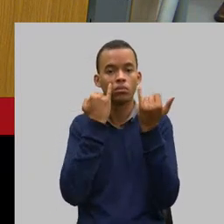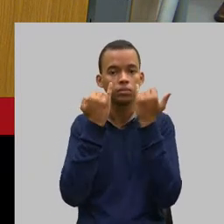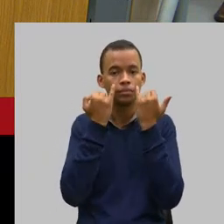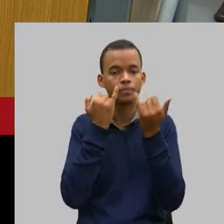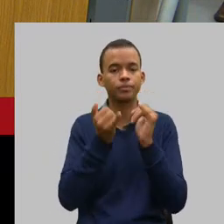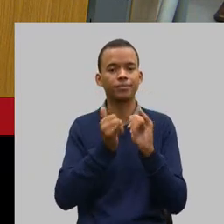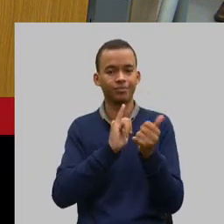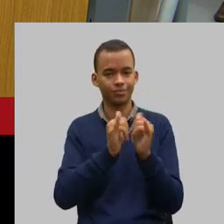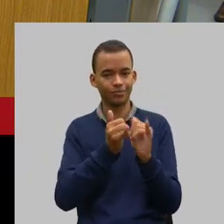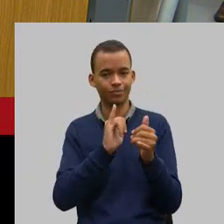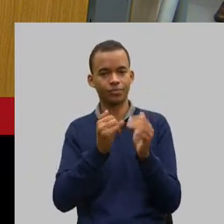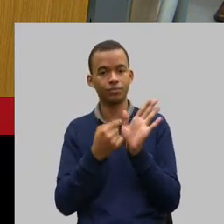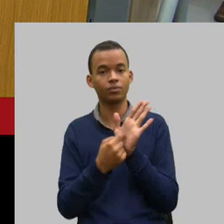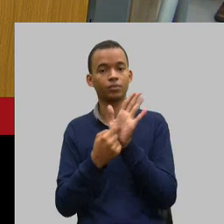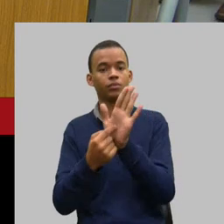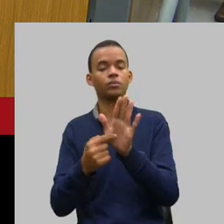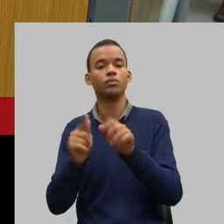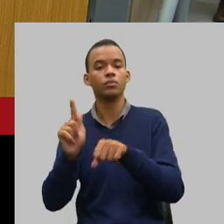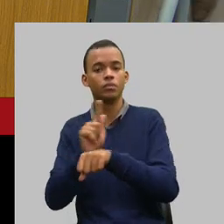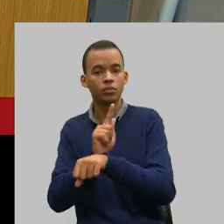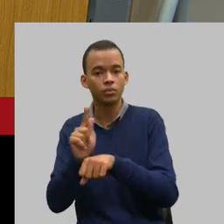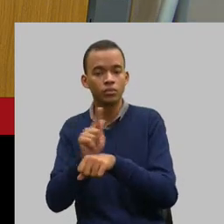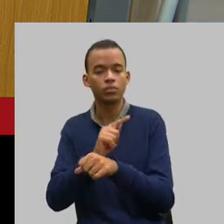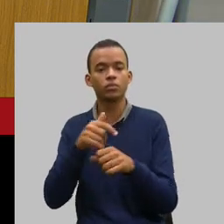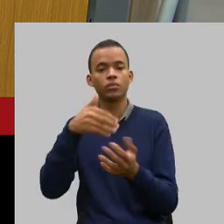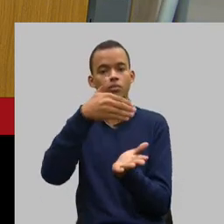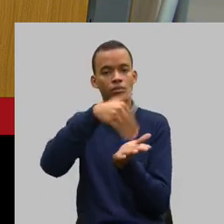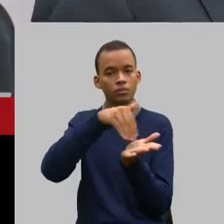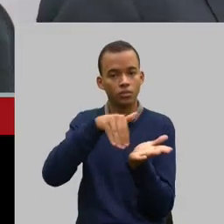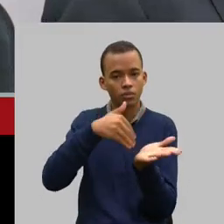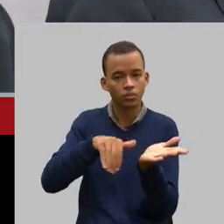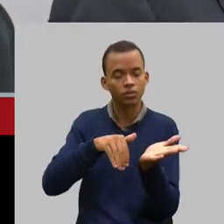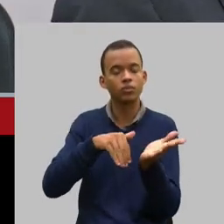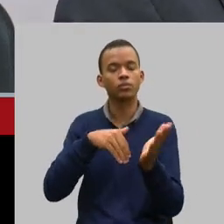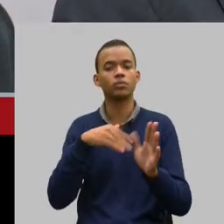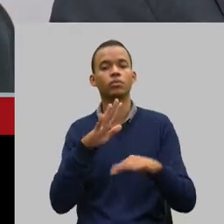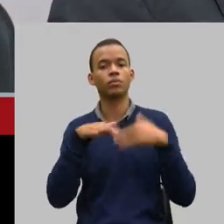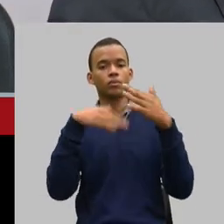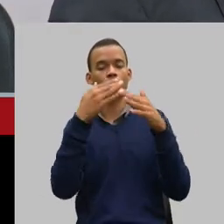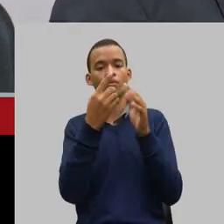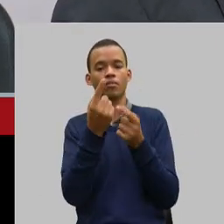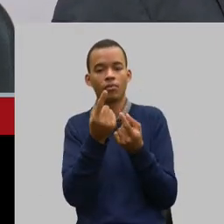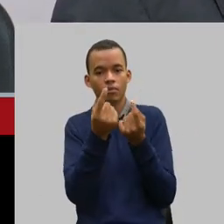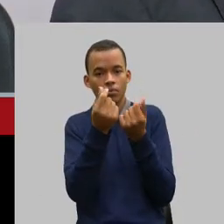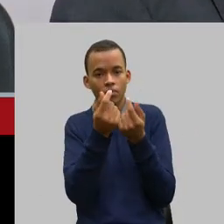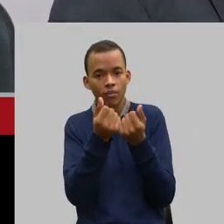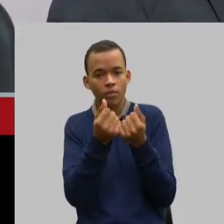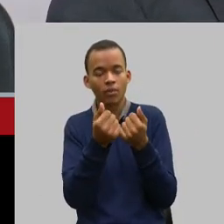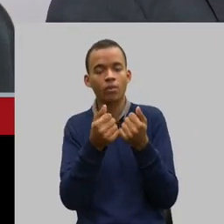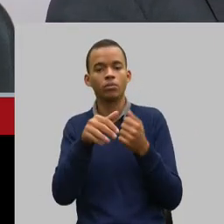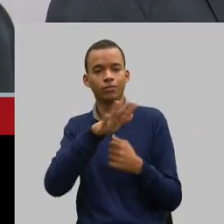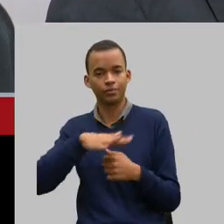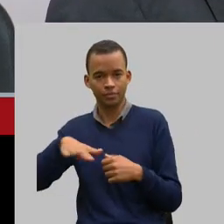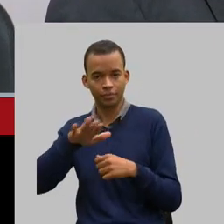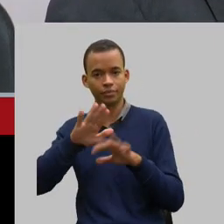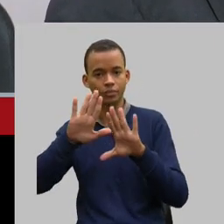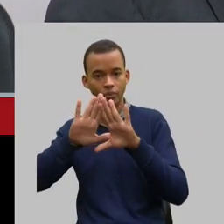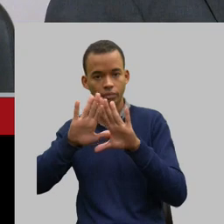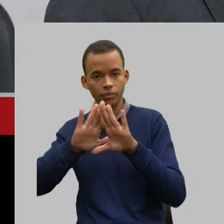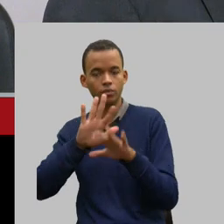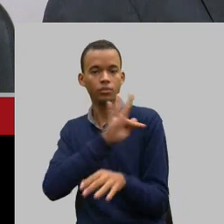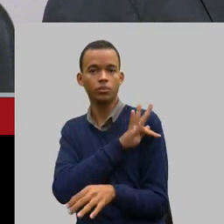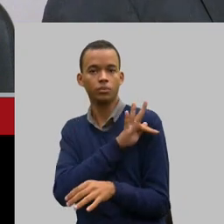gestão da Secretaria de Estado desenvolvimento econômico no âmbito do Assembleia fiscaliza prestação de